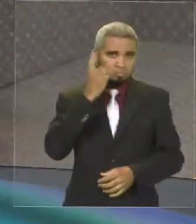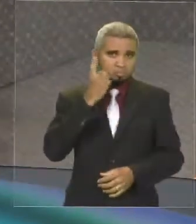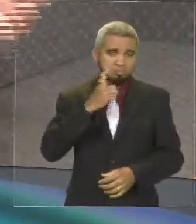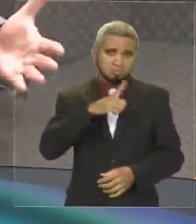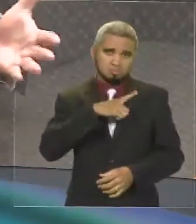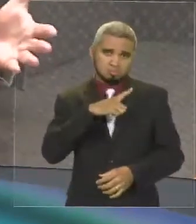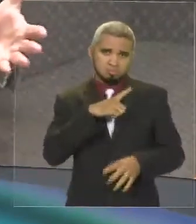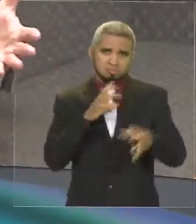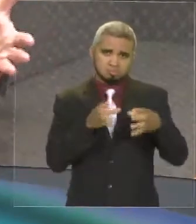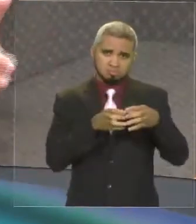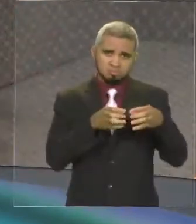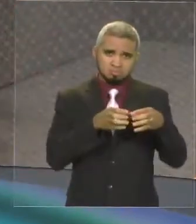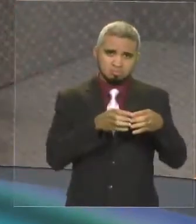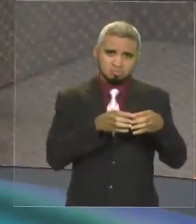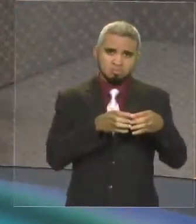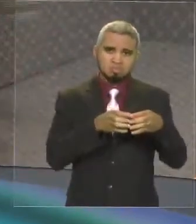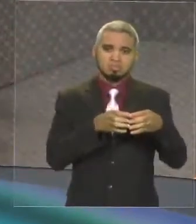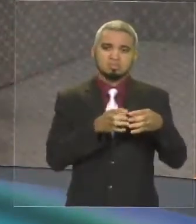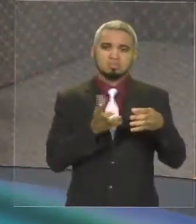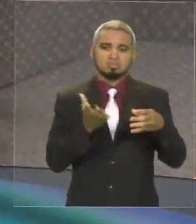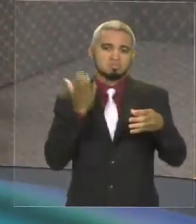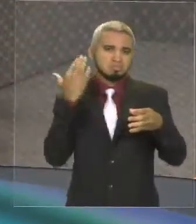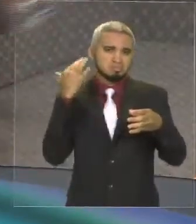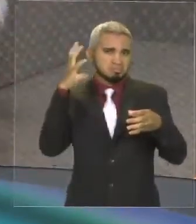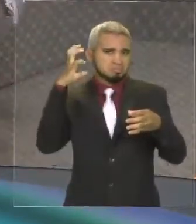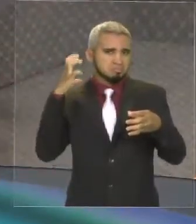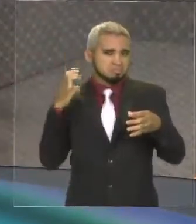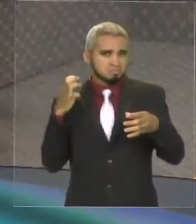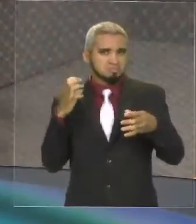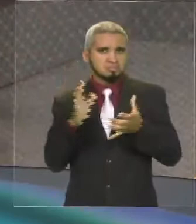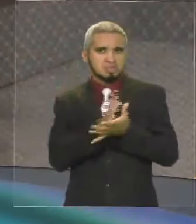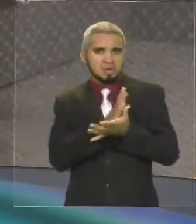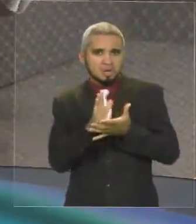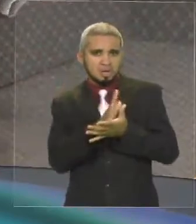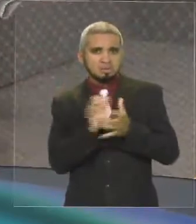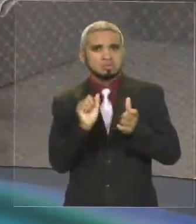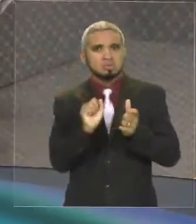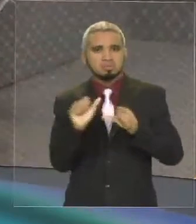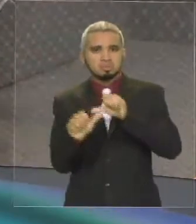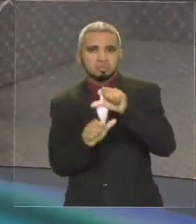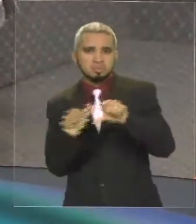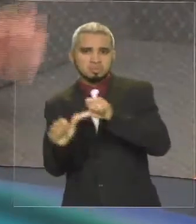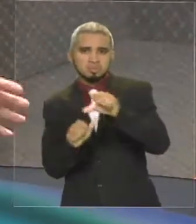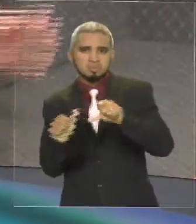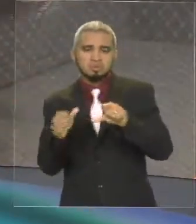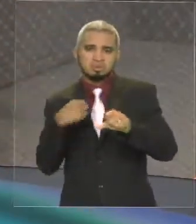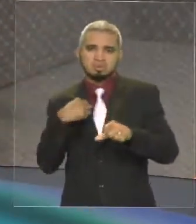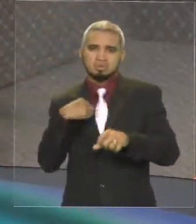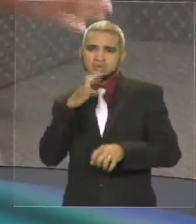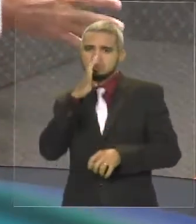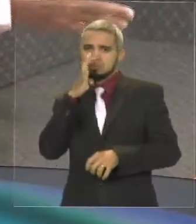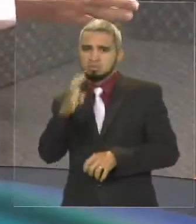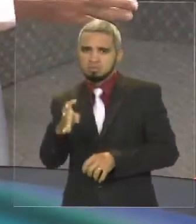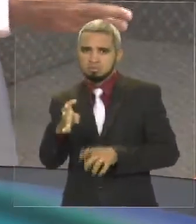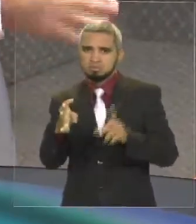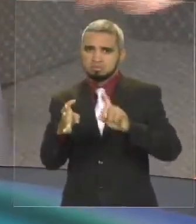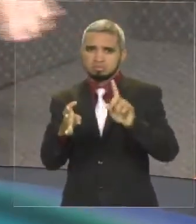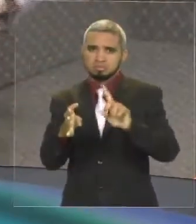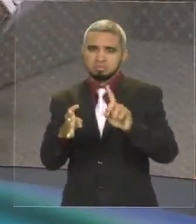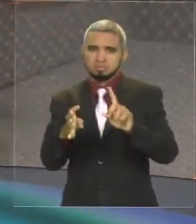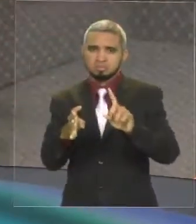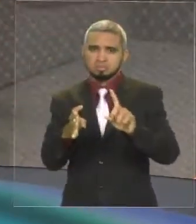questão pragmática, ou então de sobrevivência política, eu não estou aqui para julgar ninguém, resolveram apoiar o atual